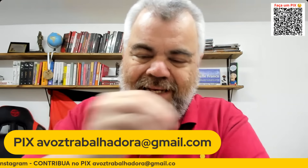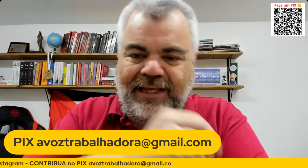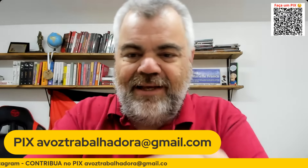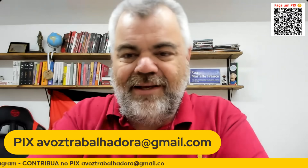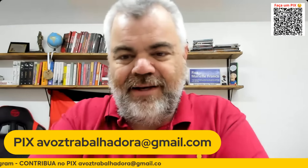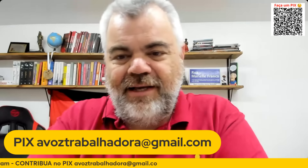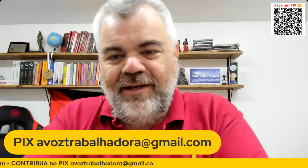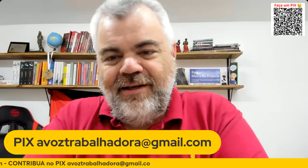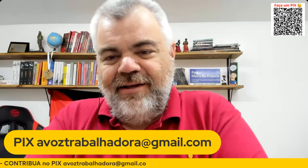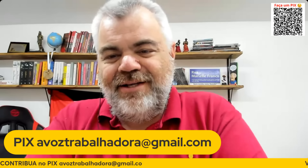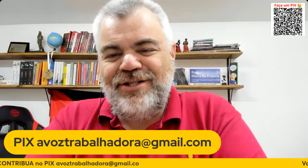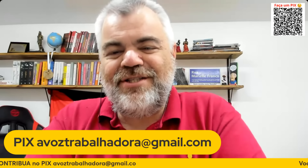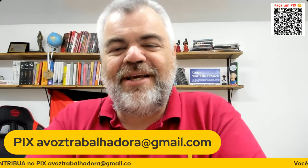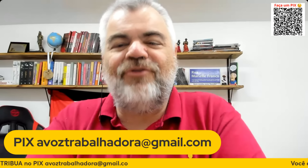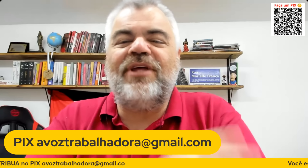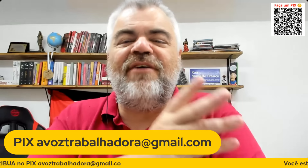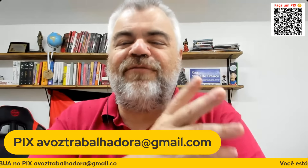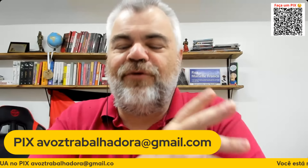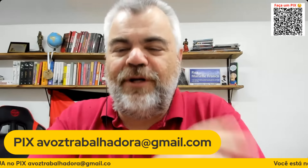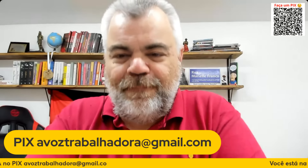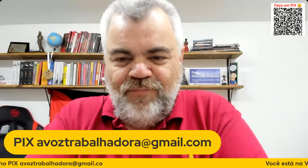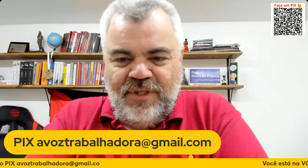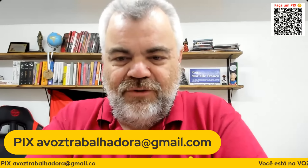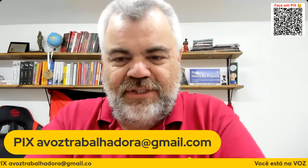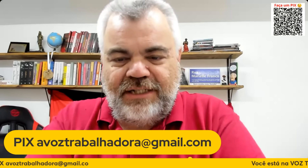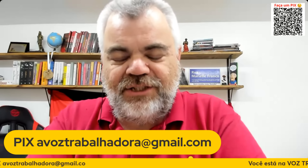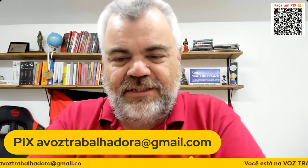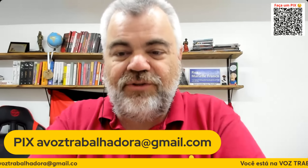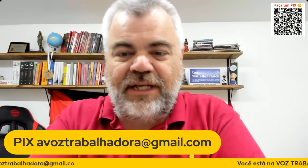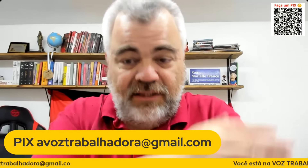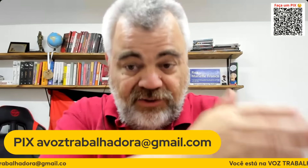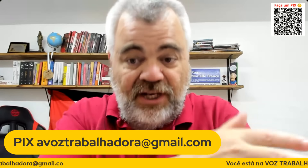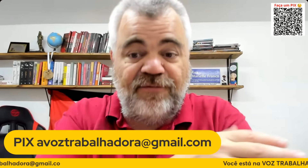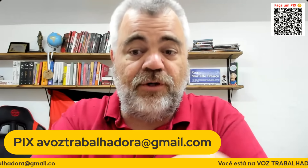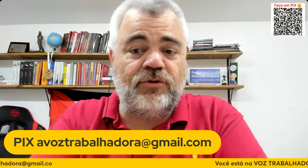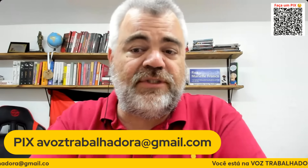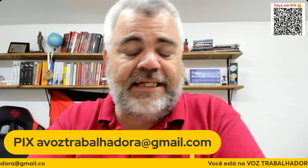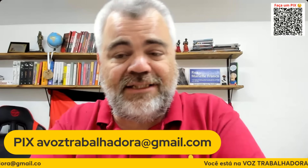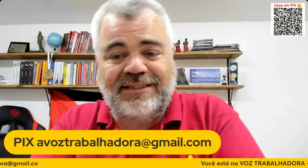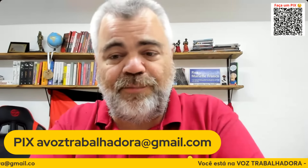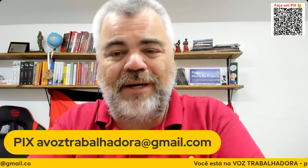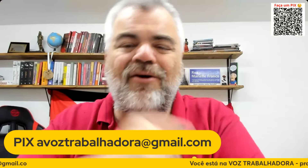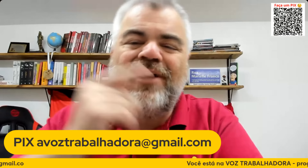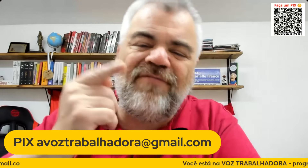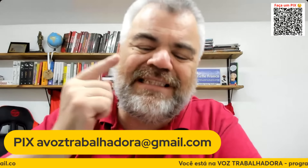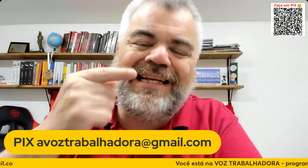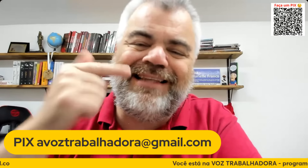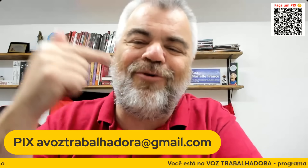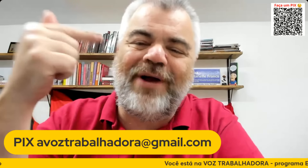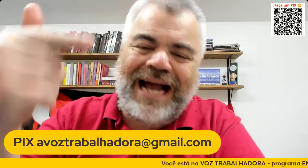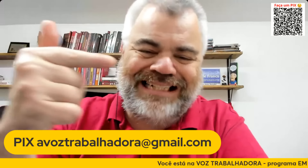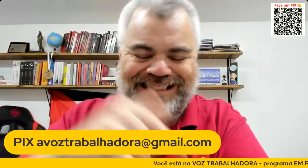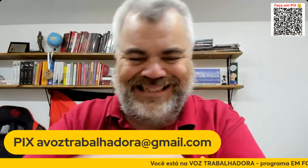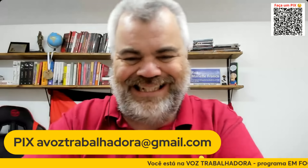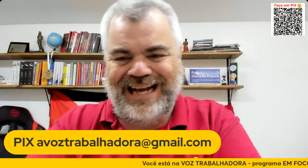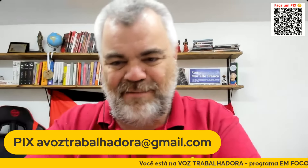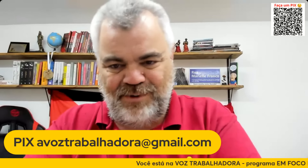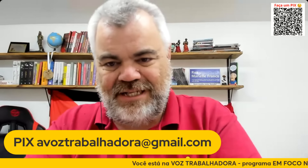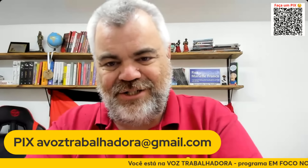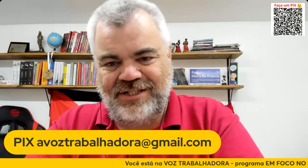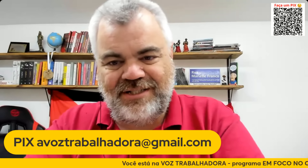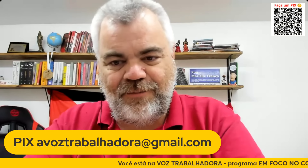canarinha né que diz que quer o telefone do Z Dirceu tem que dar o telefone do Zé Dirceu para ele que eu quero ver se ele tem coragem de